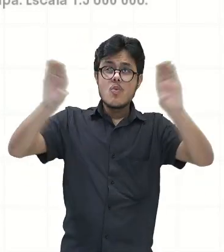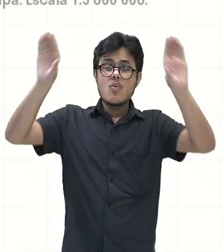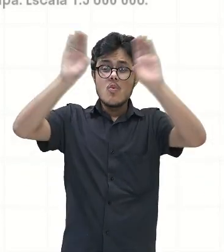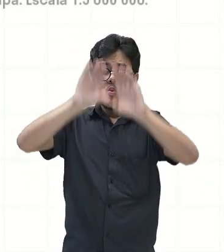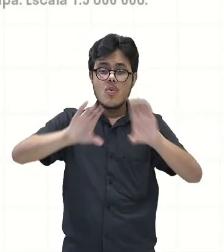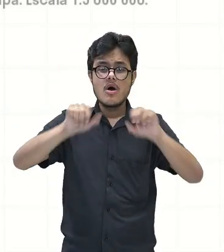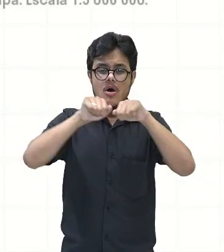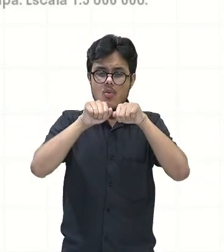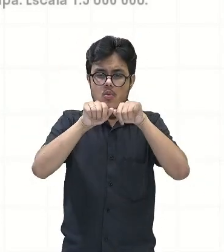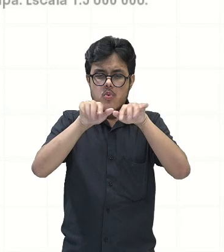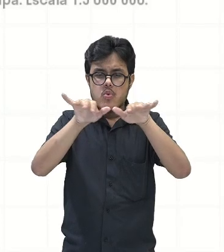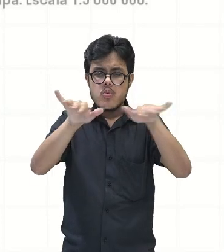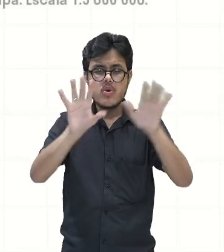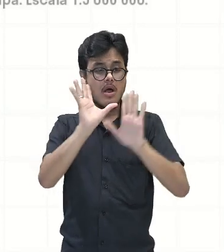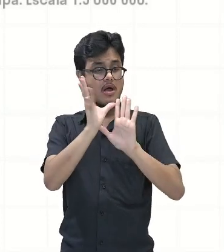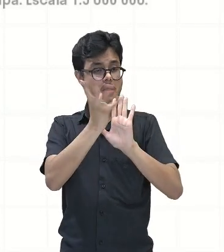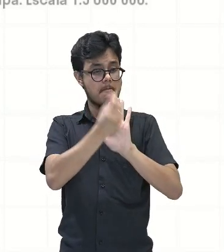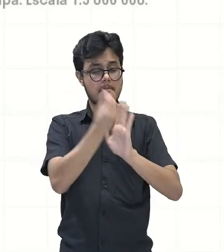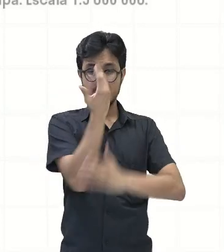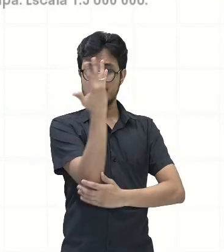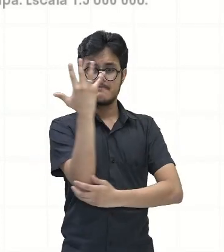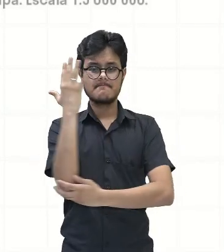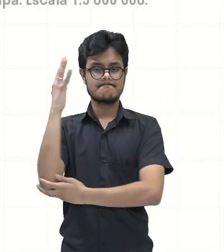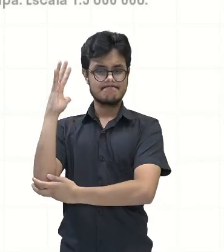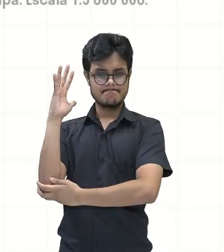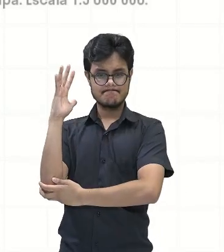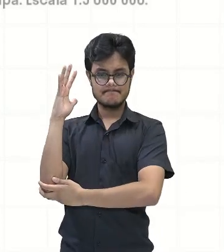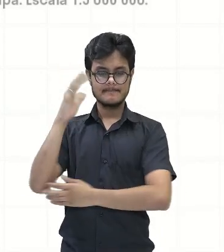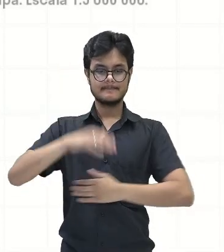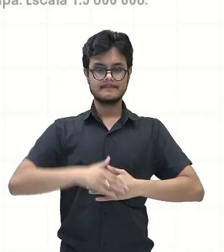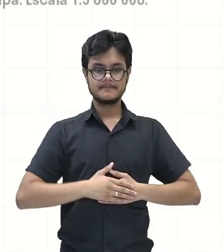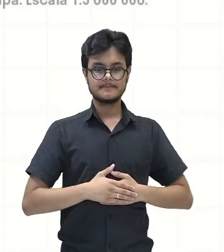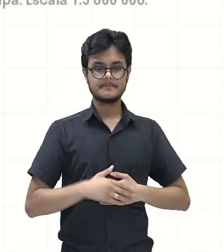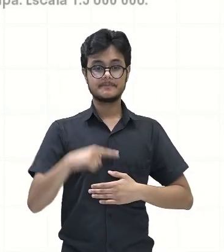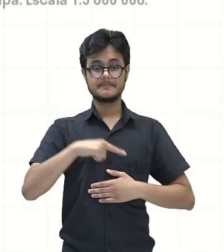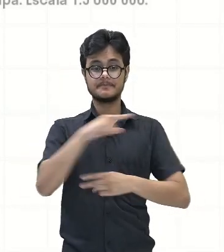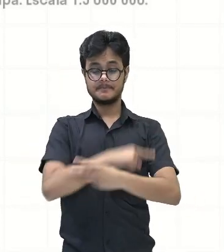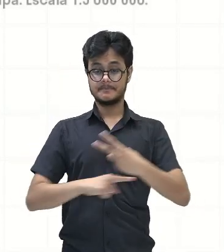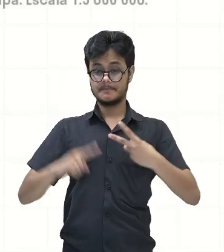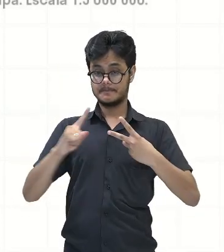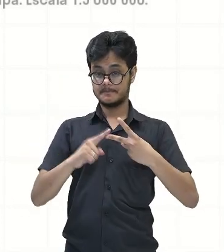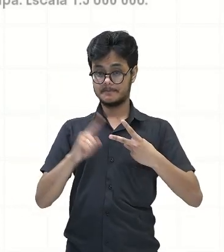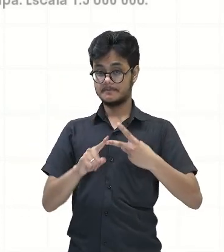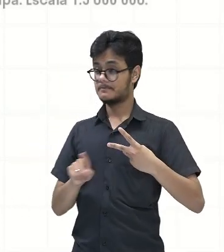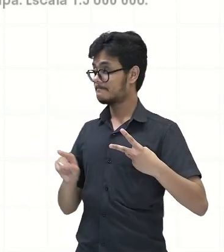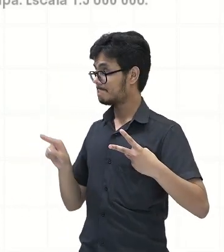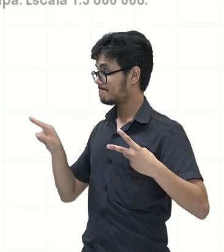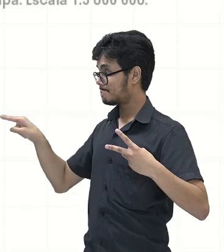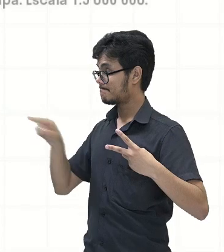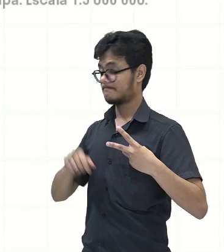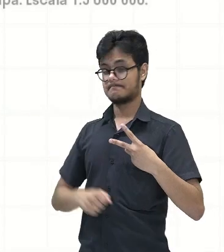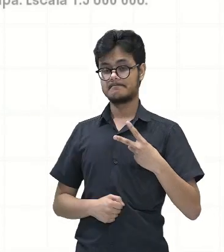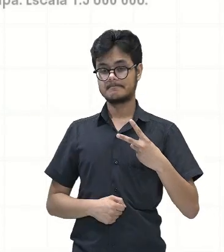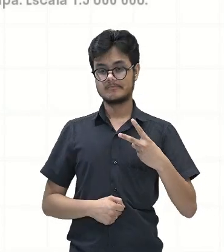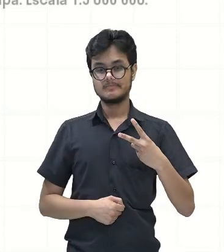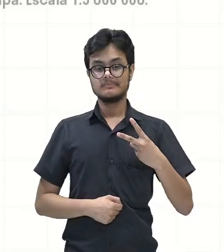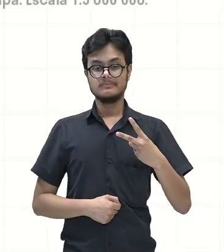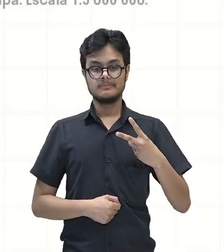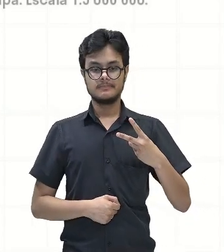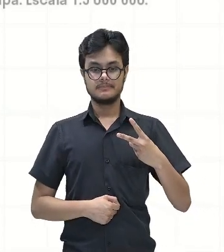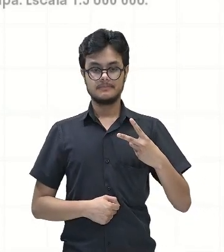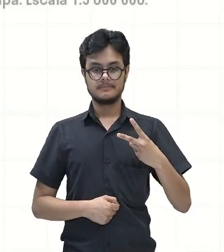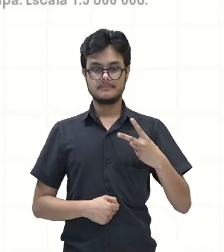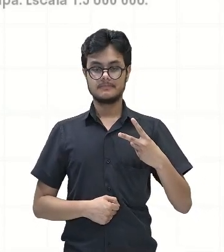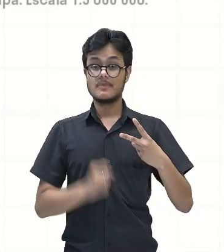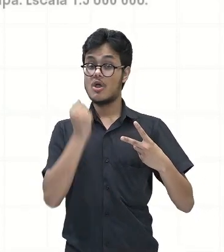pela região amazônica, né? Nós temos o clima tropical, zona equatorial, que corresponde à